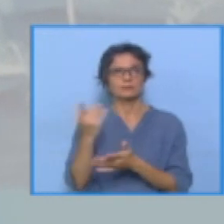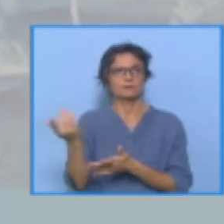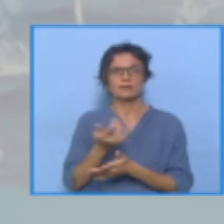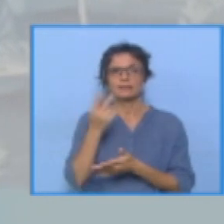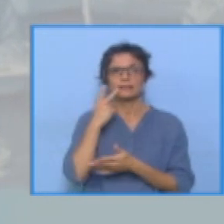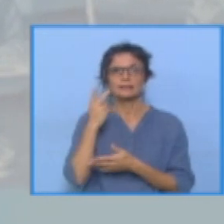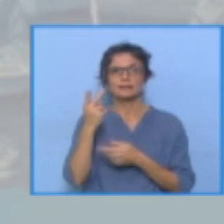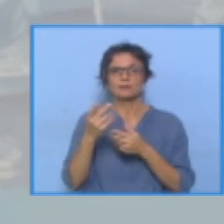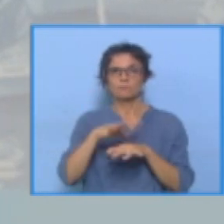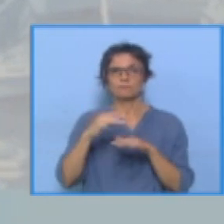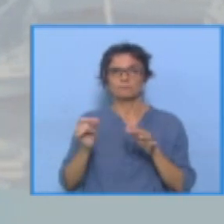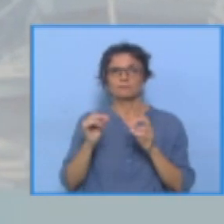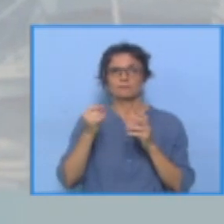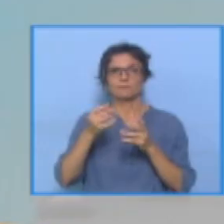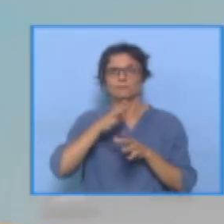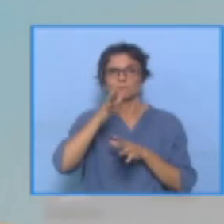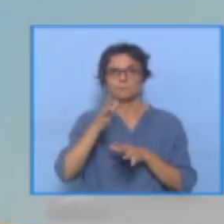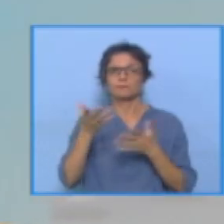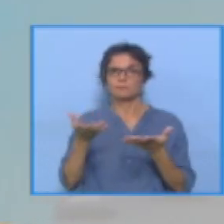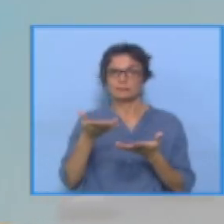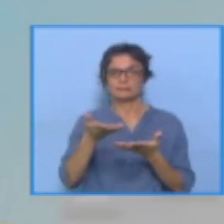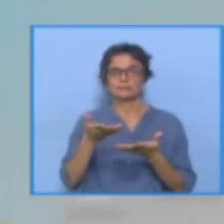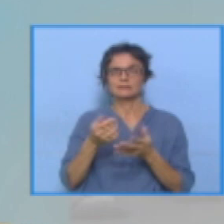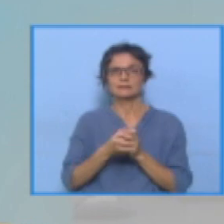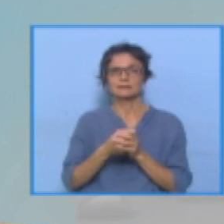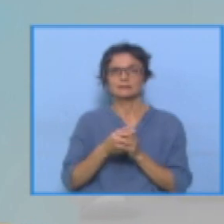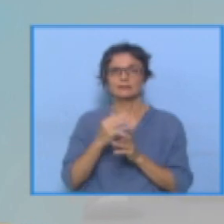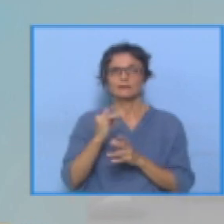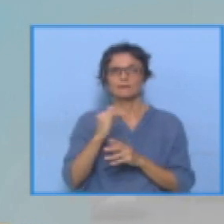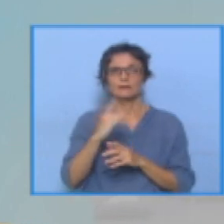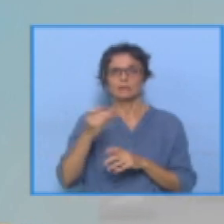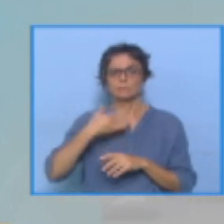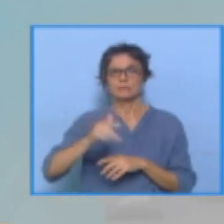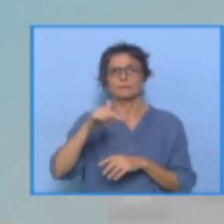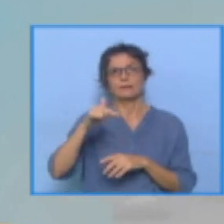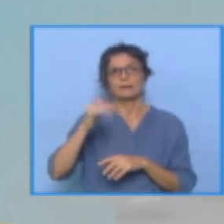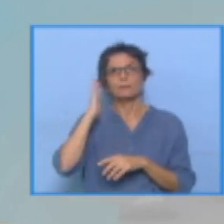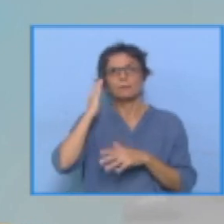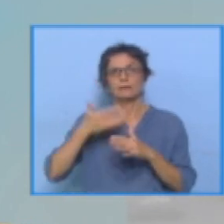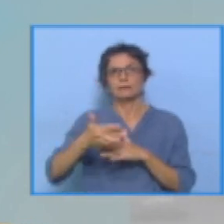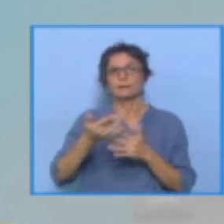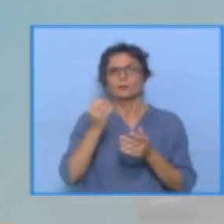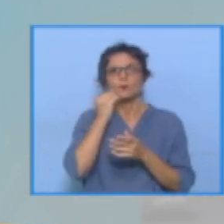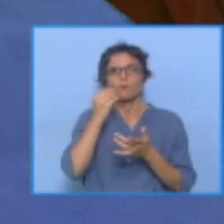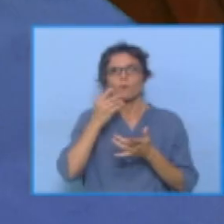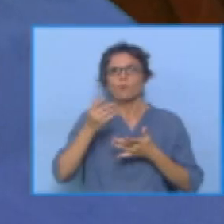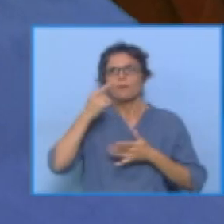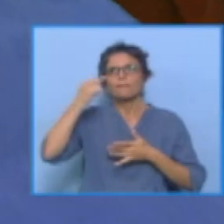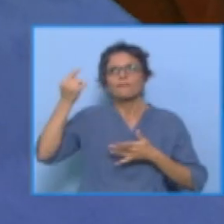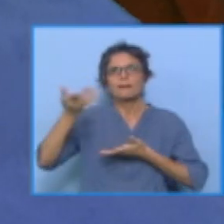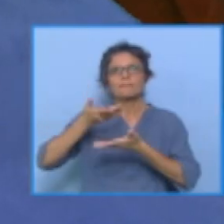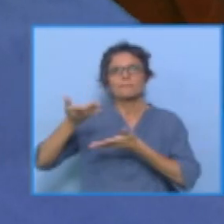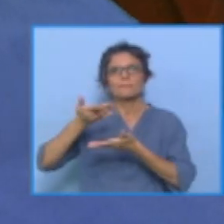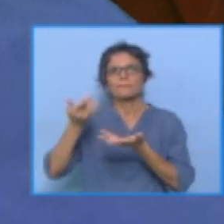tarde. Obrigado por estar neste programa. Esta semana que está em curso e estas ações sobre o Partilhar a Viagem têm um contexto, têm